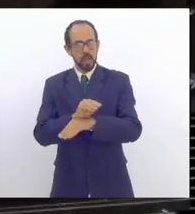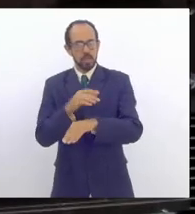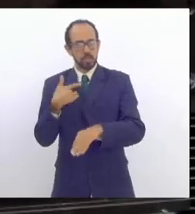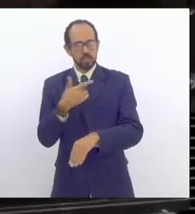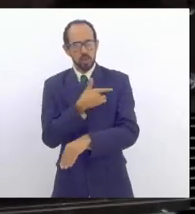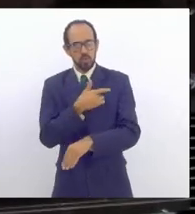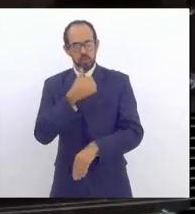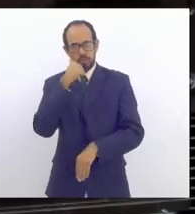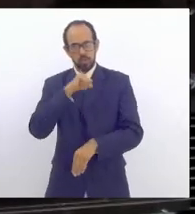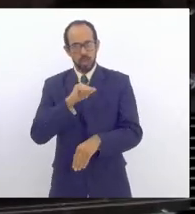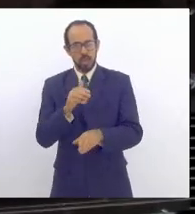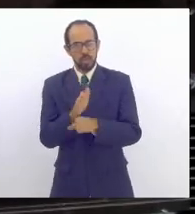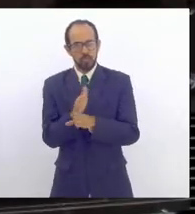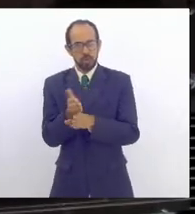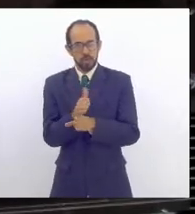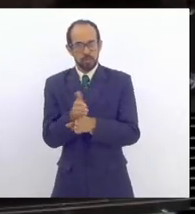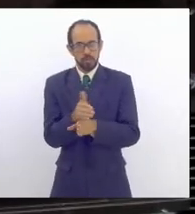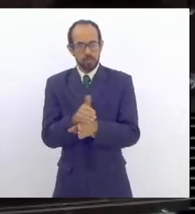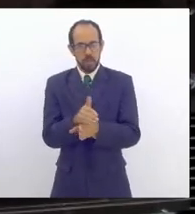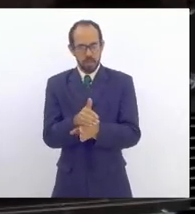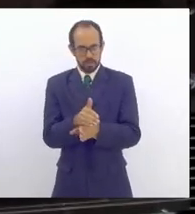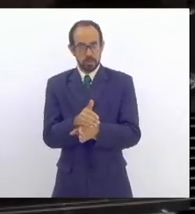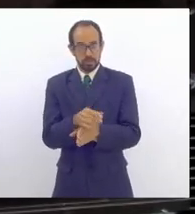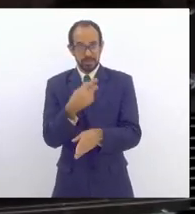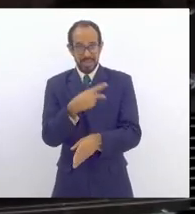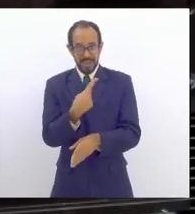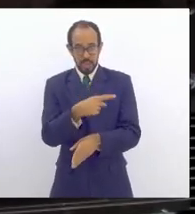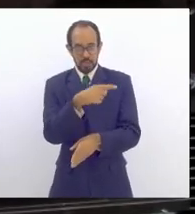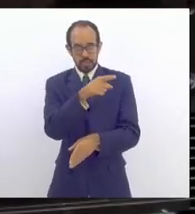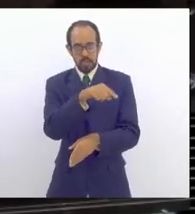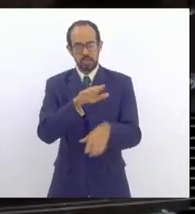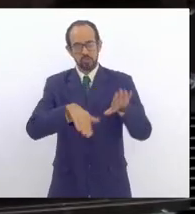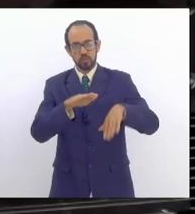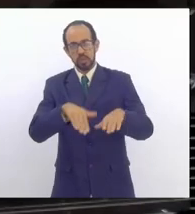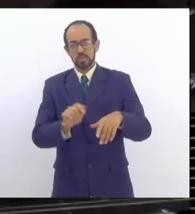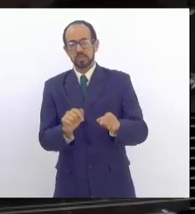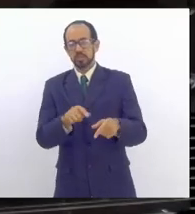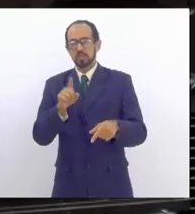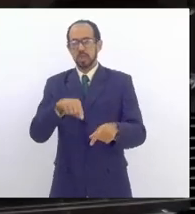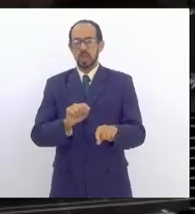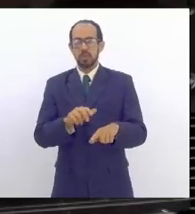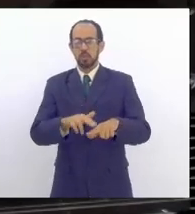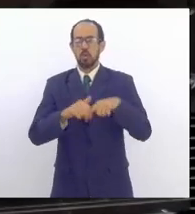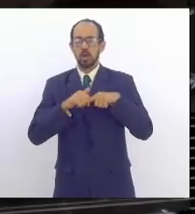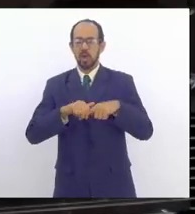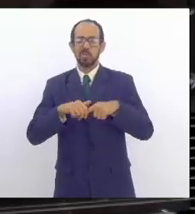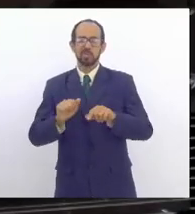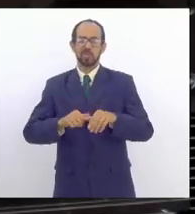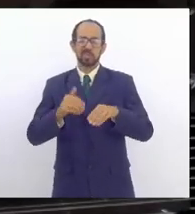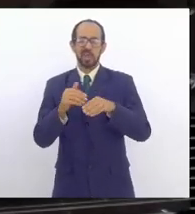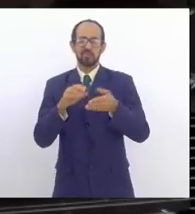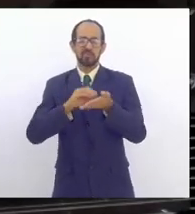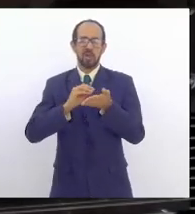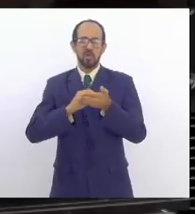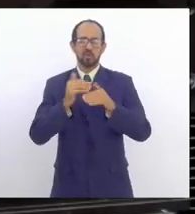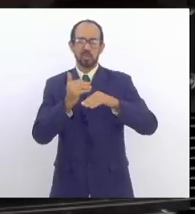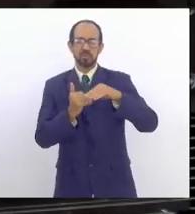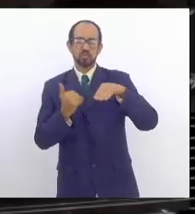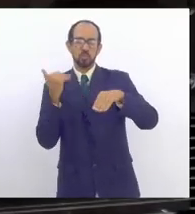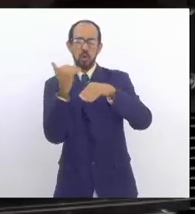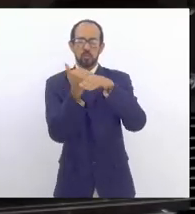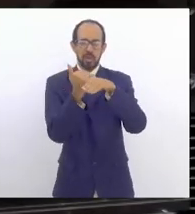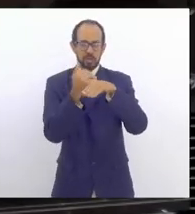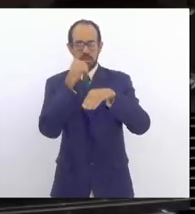a vulnerabilidade feminina muitas vezes está relacionada com a situação de desigualdade da mulher na